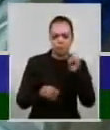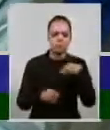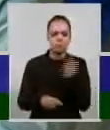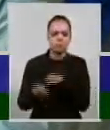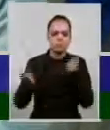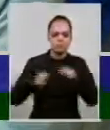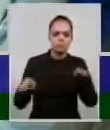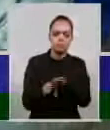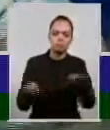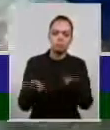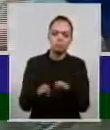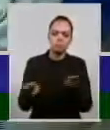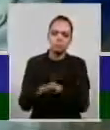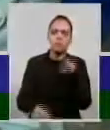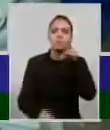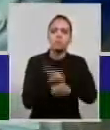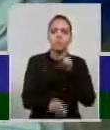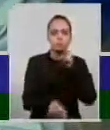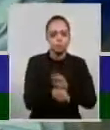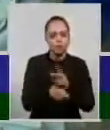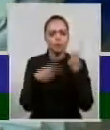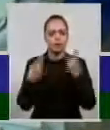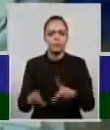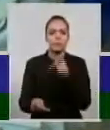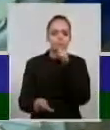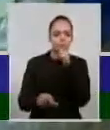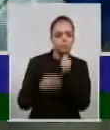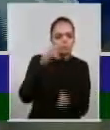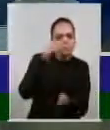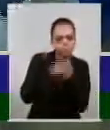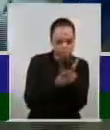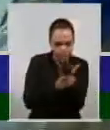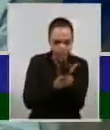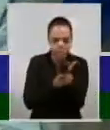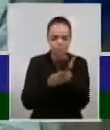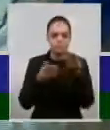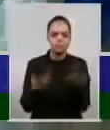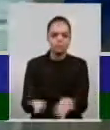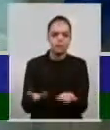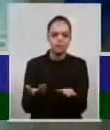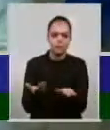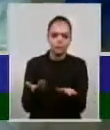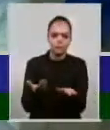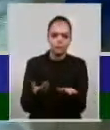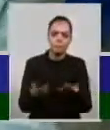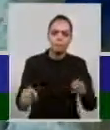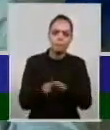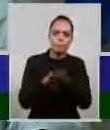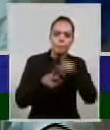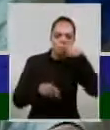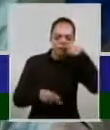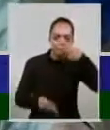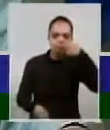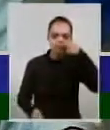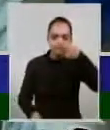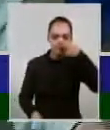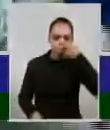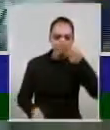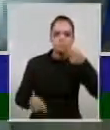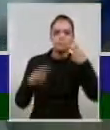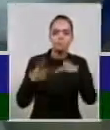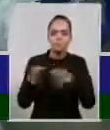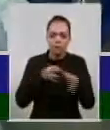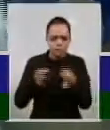possamos também estar cuidando dessas nascentes, né, ao longo aí do Triângulo Mineiro. Esse projeto é de